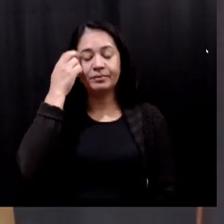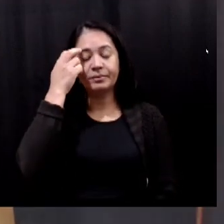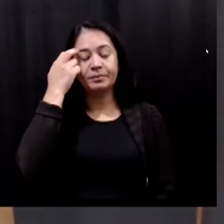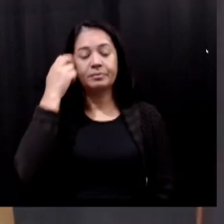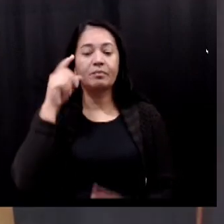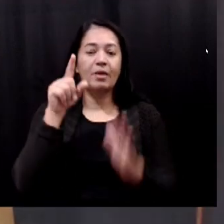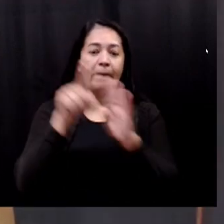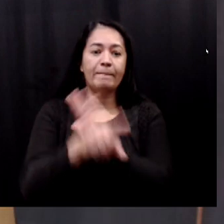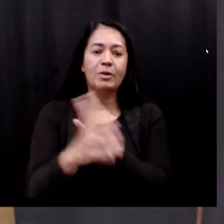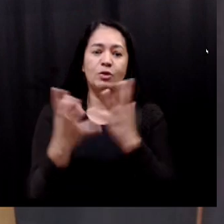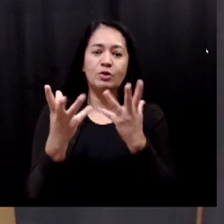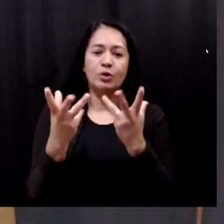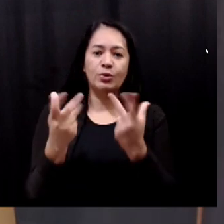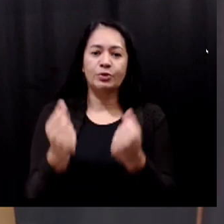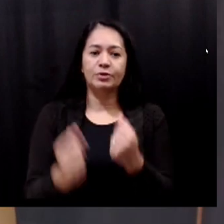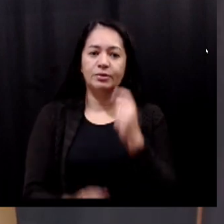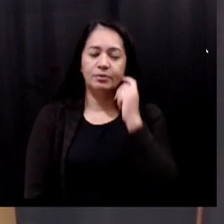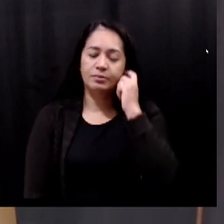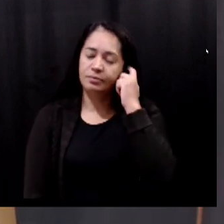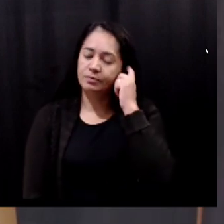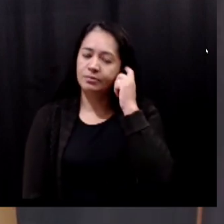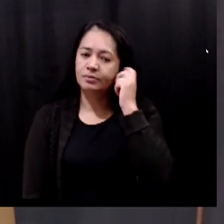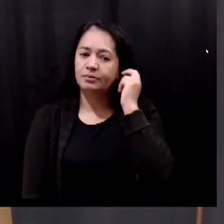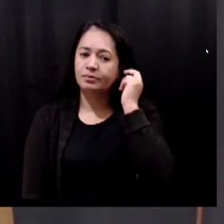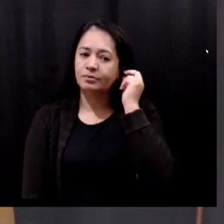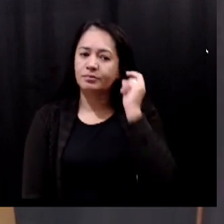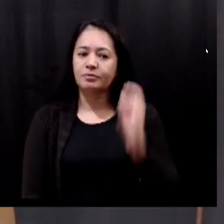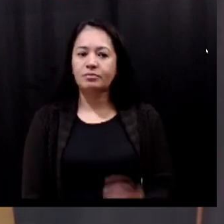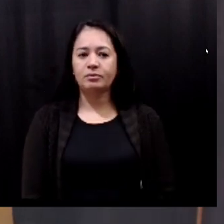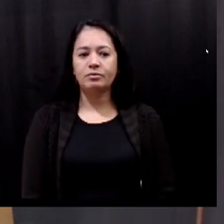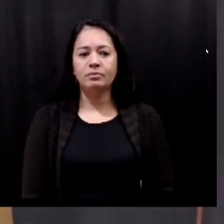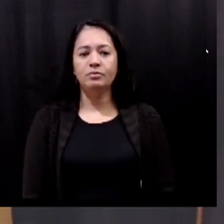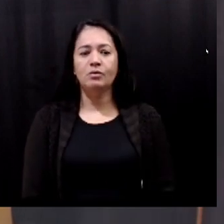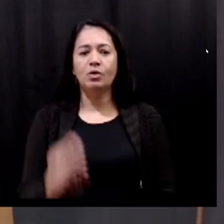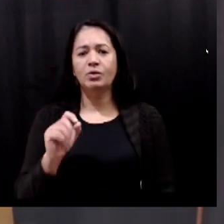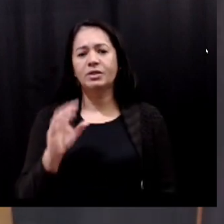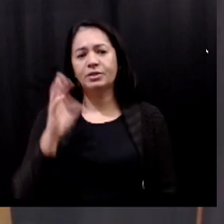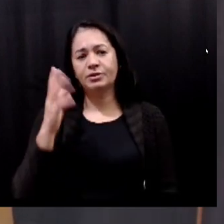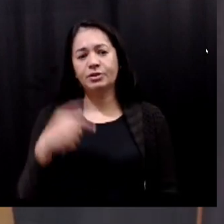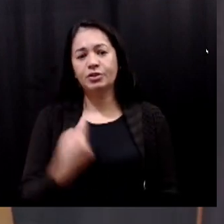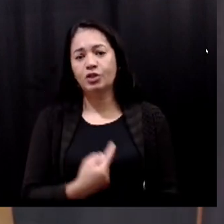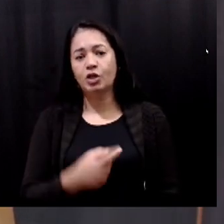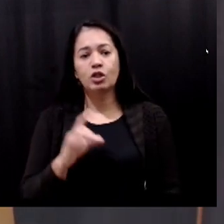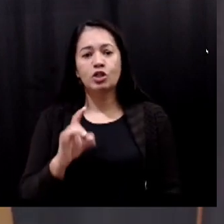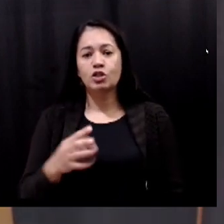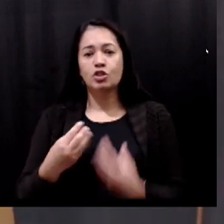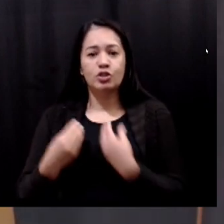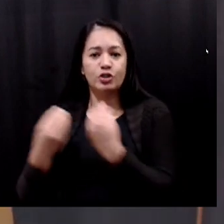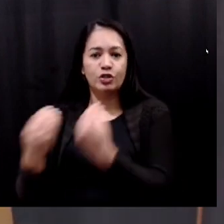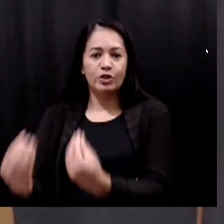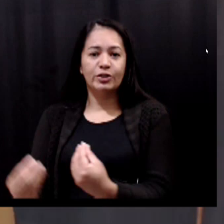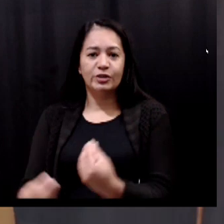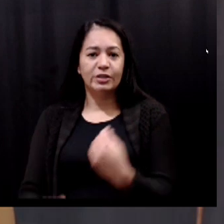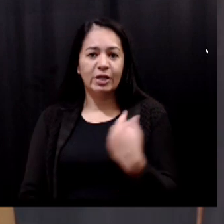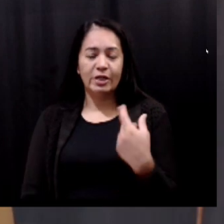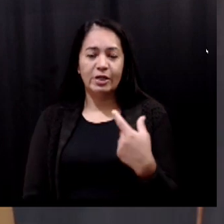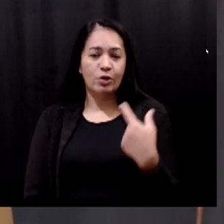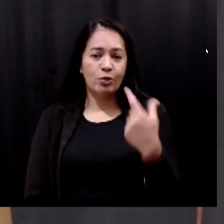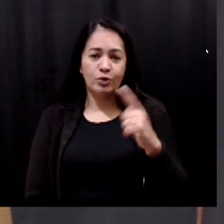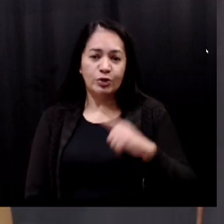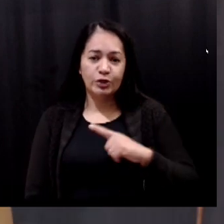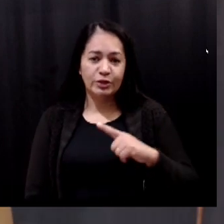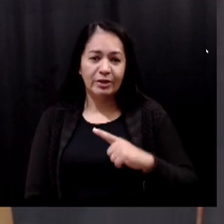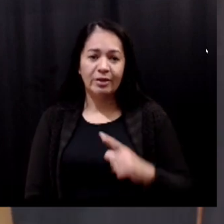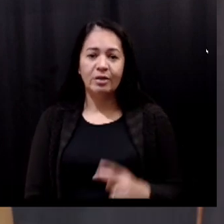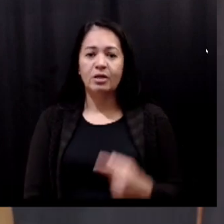a pergunta é: o que acontece? A gente só dá mesmo o que a gente tem. Então, se a gente estiver cansado, estressado, a gente não